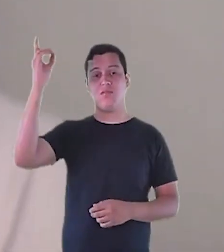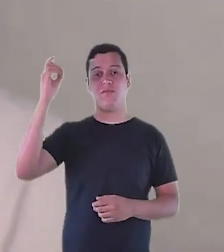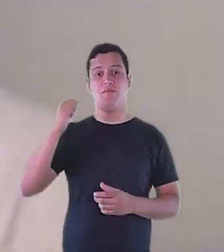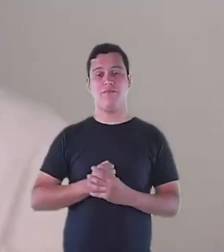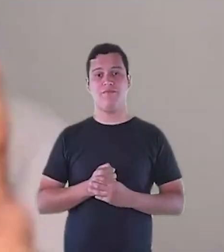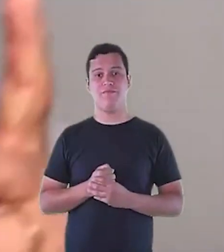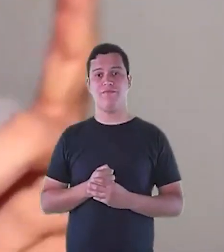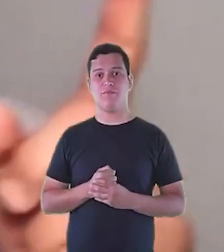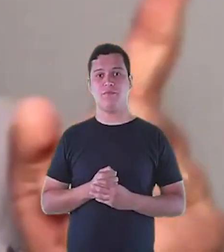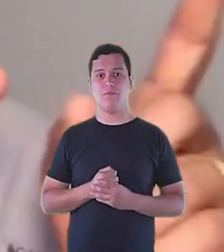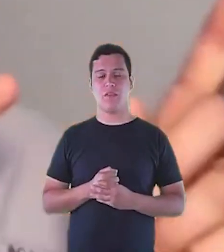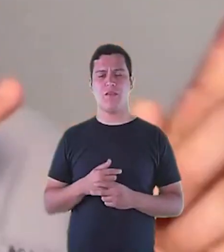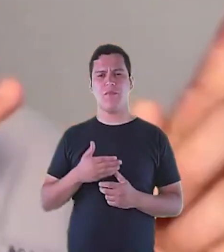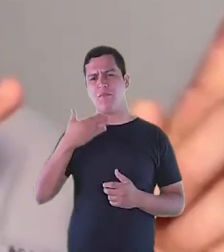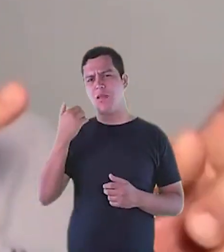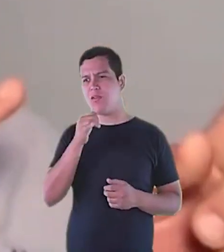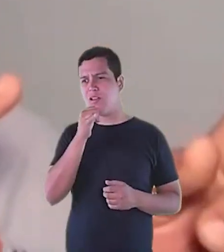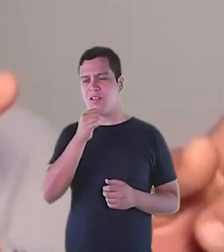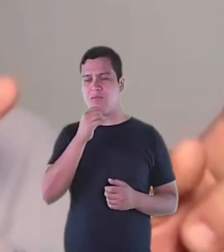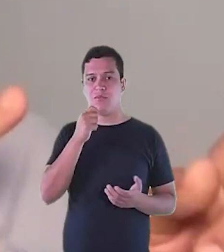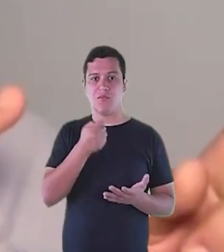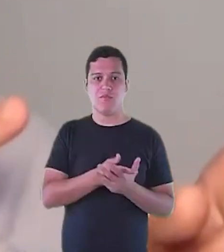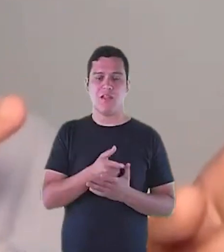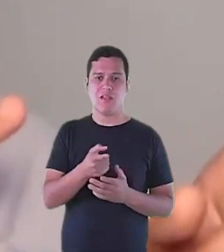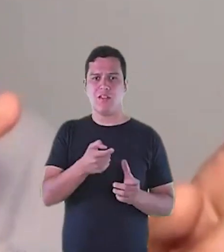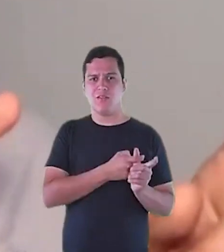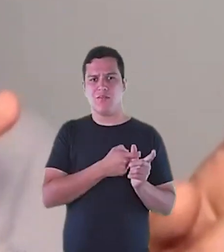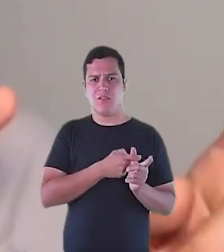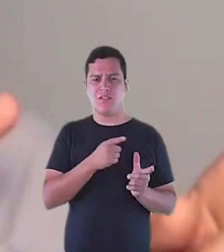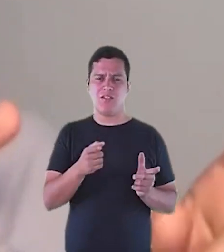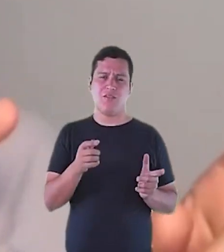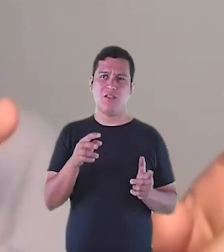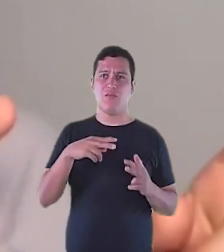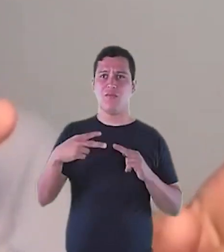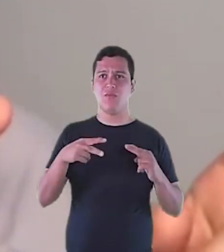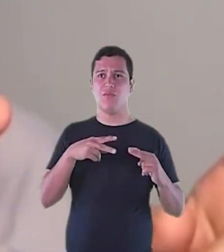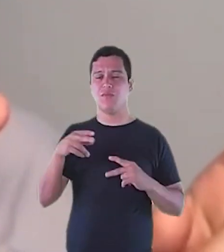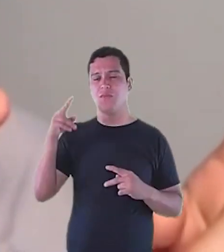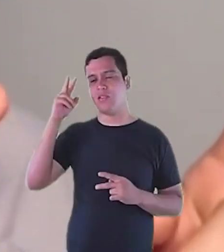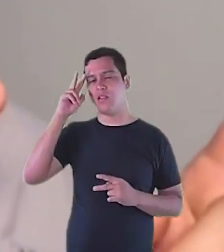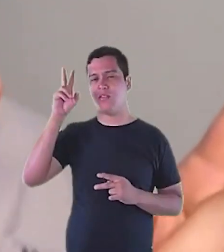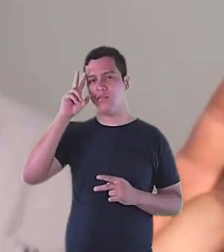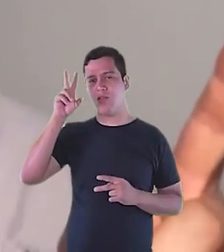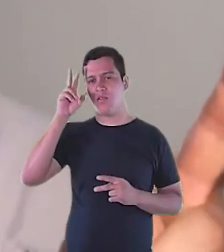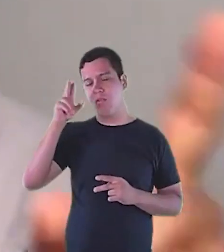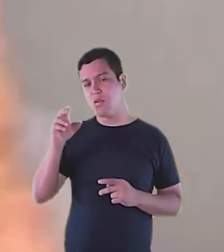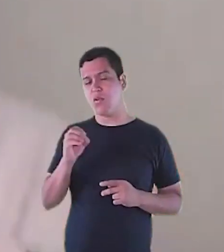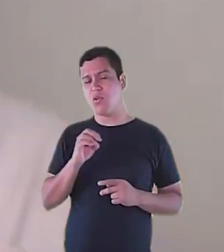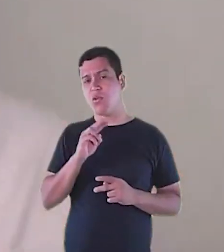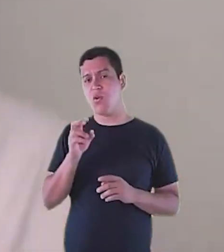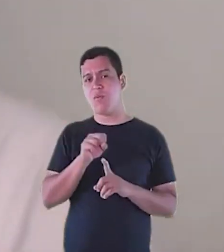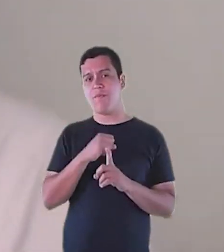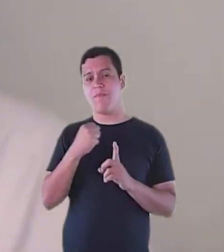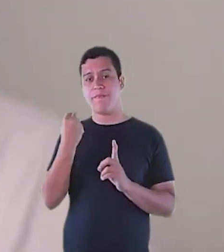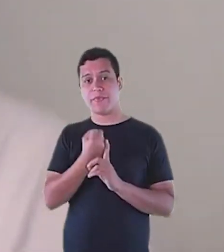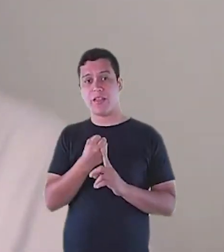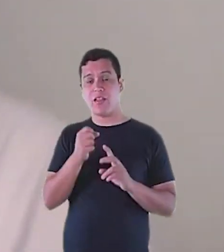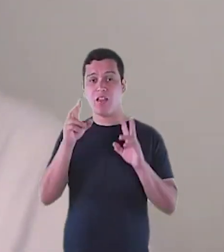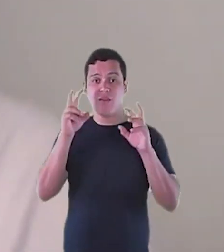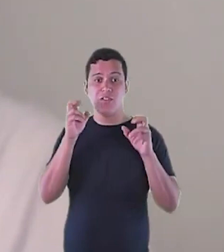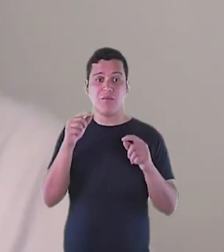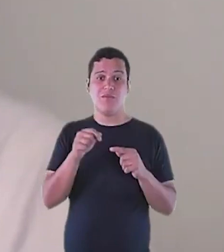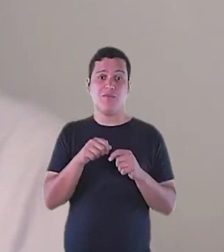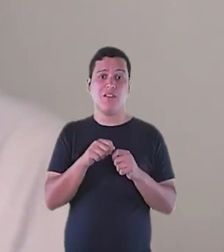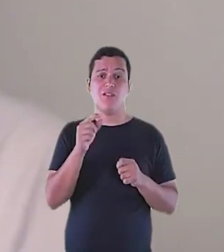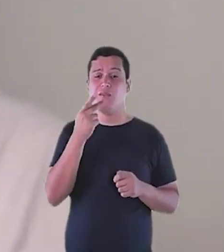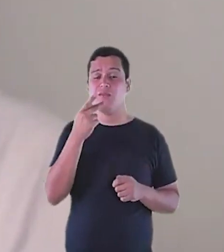Mais do que pagar uma dívida, que existe uma dívida histórica, uma dívida social, é uma questão de investimento no